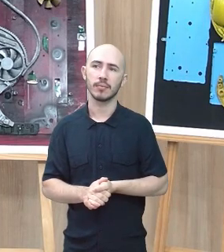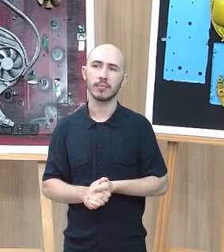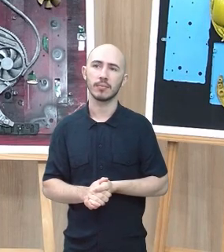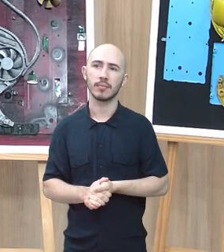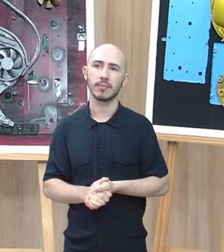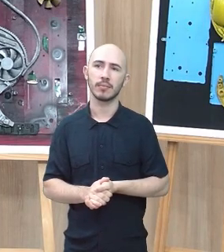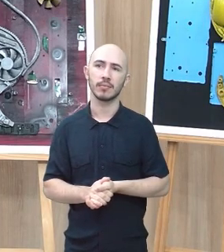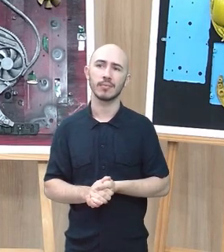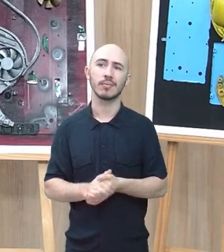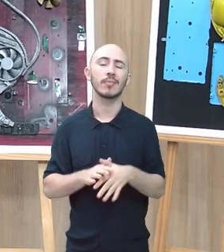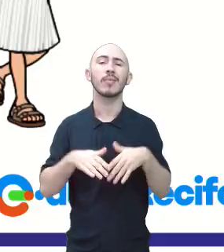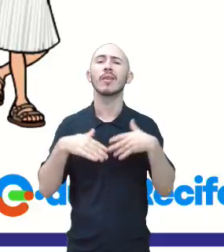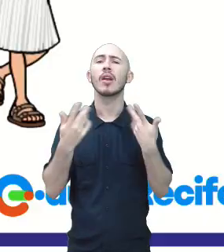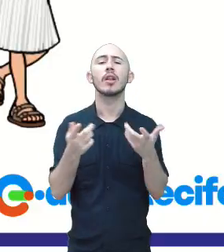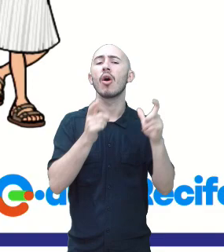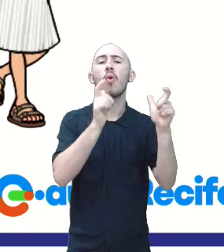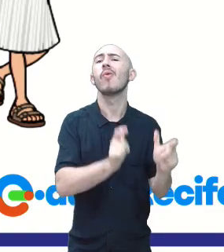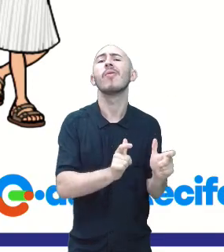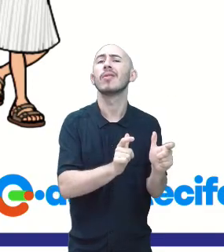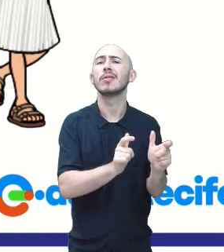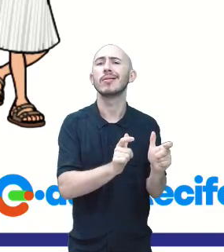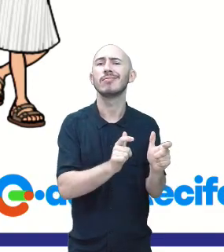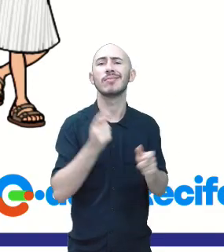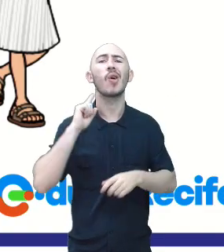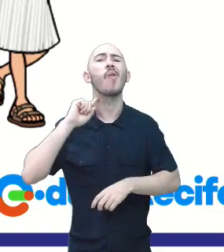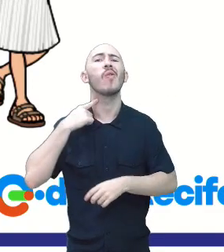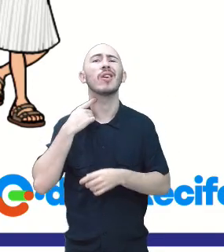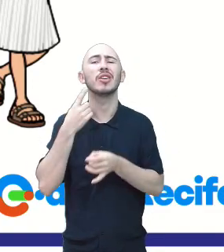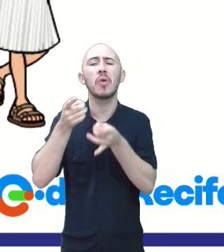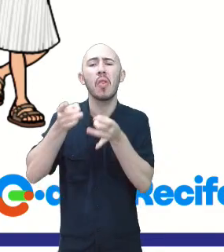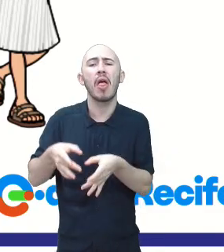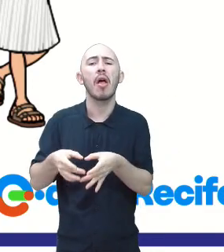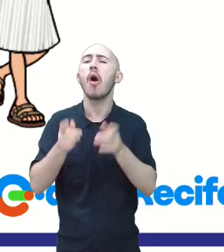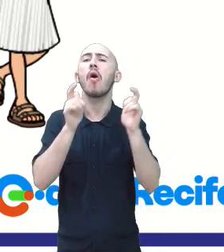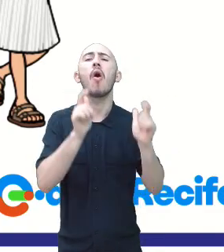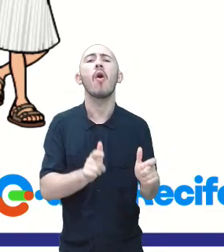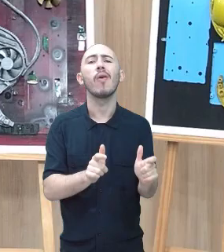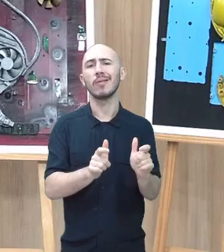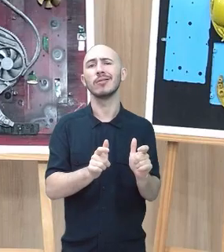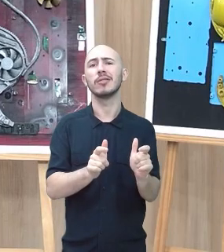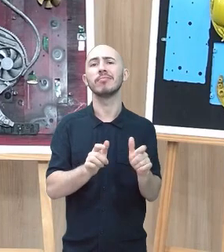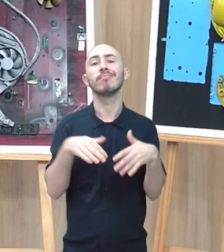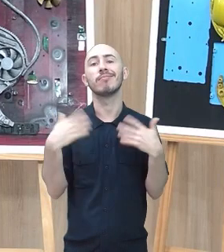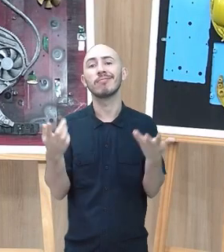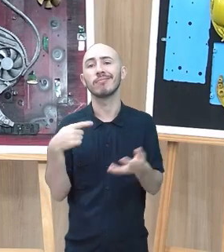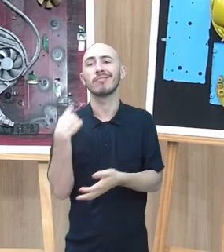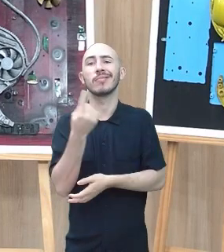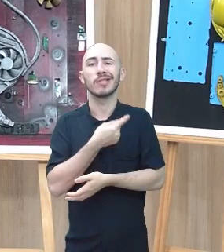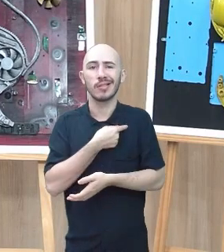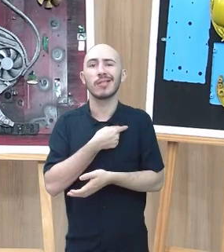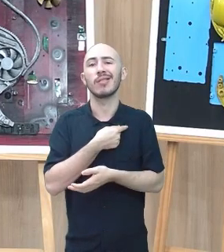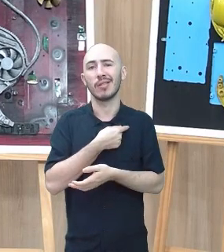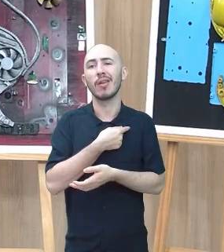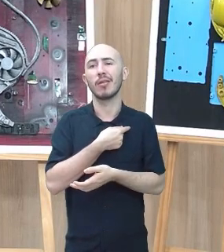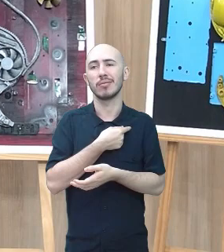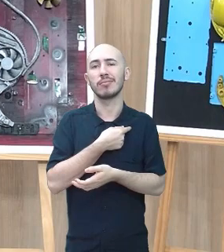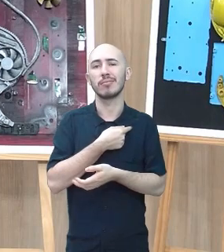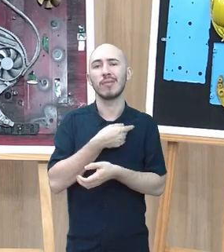E para onde vai tanto lixo, né? Para onde vai esses resíduos todos que a gente produz?